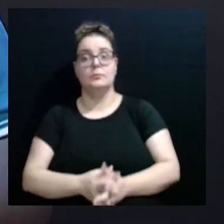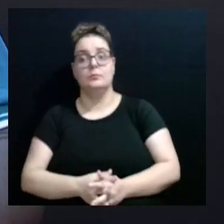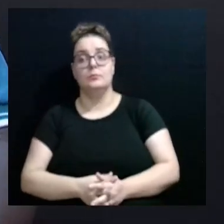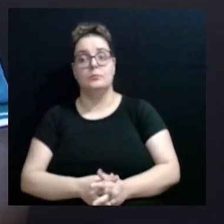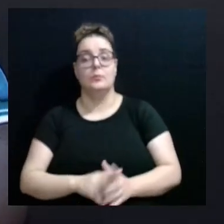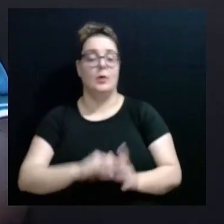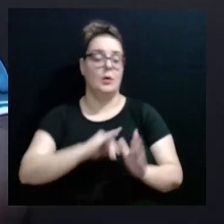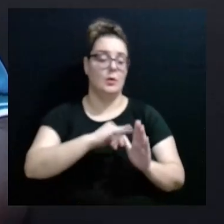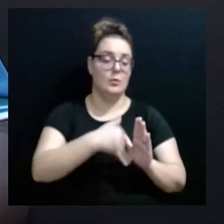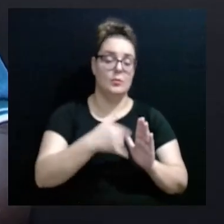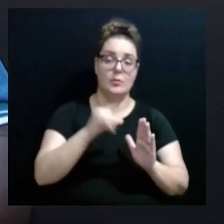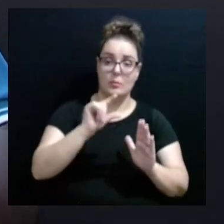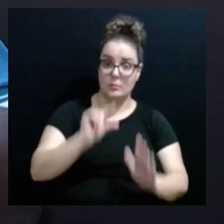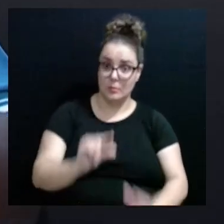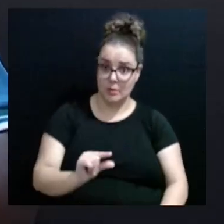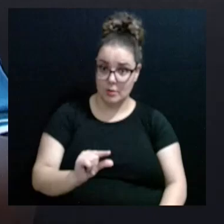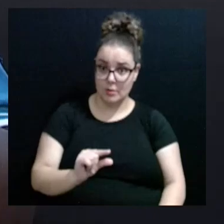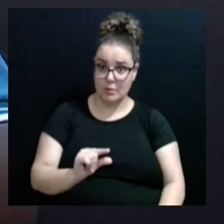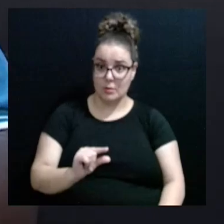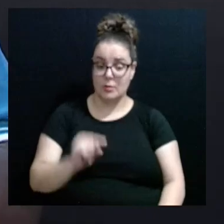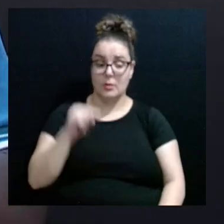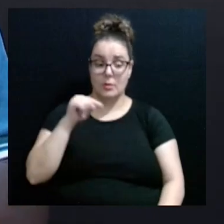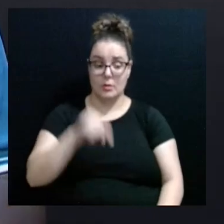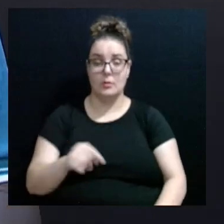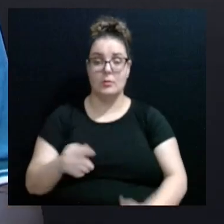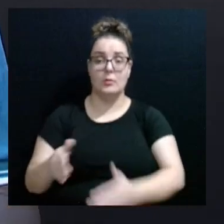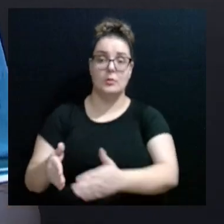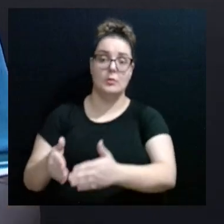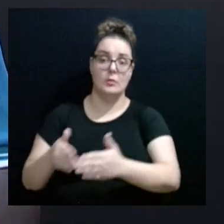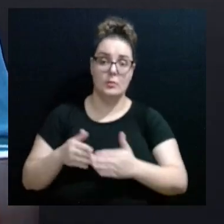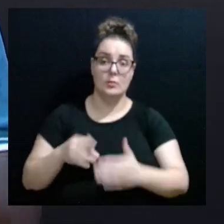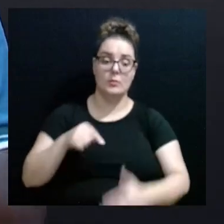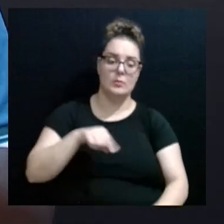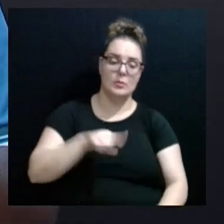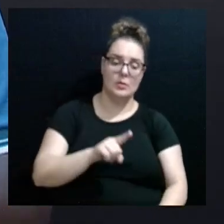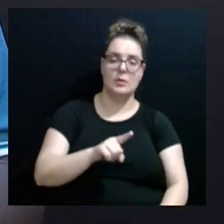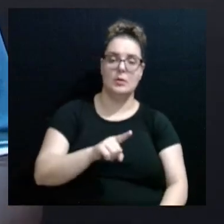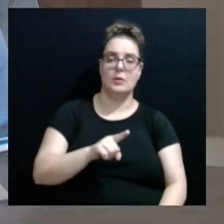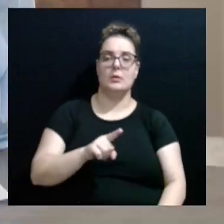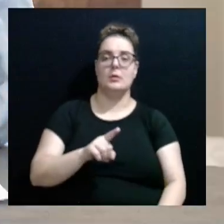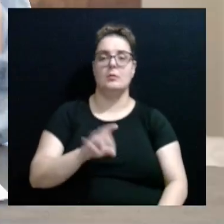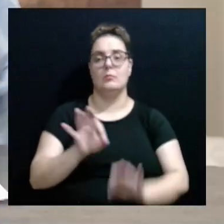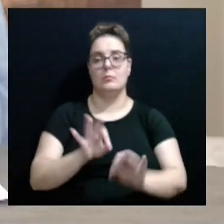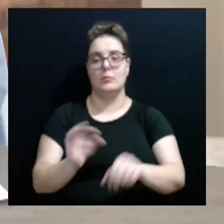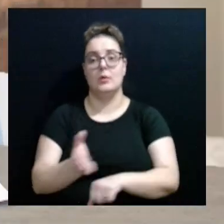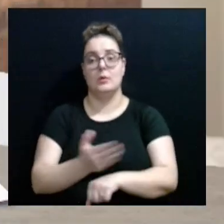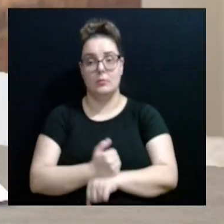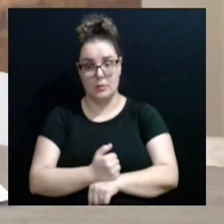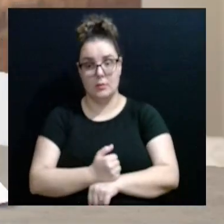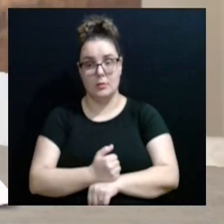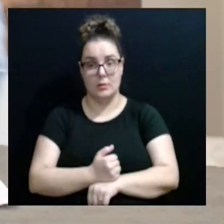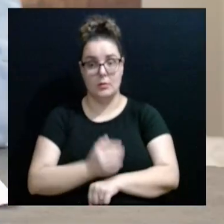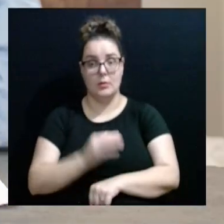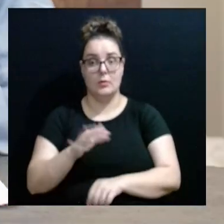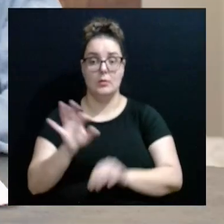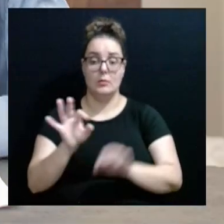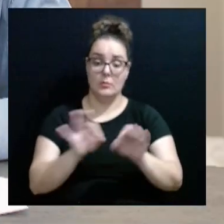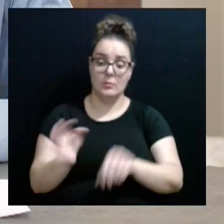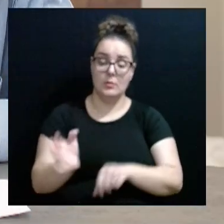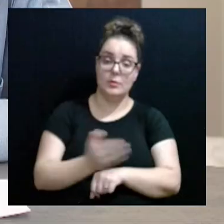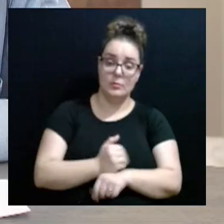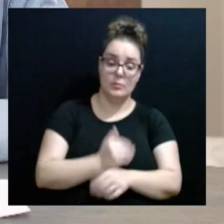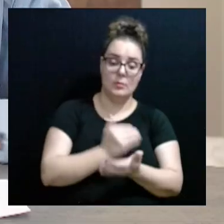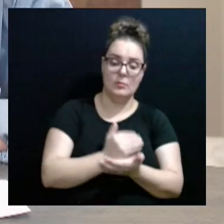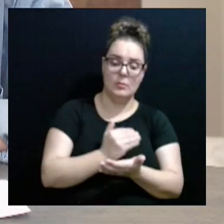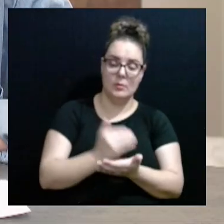menor. Com esse empréstimo, vá lá, antecipe, você vai ver que a hora que você for antecipar parcelas que você fez,